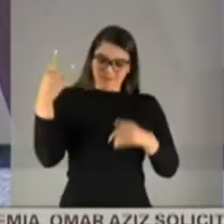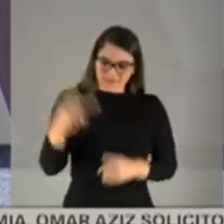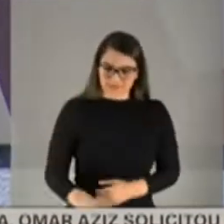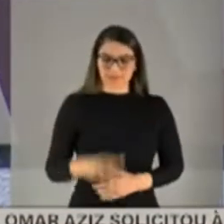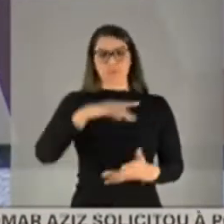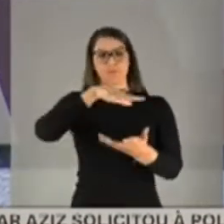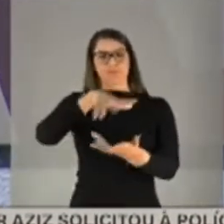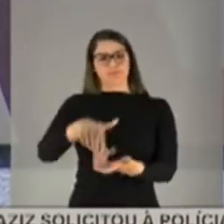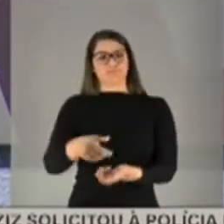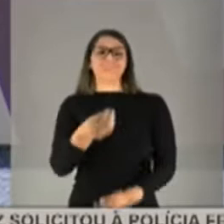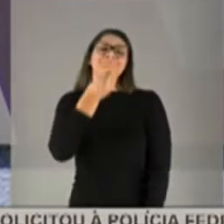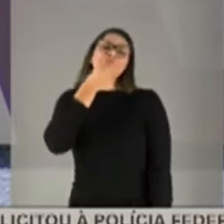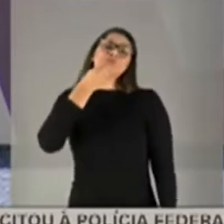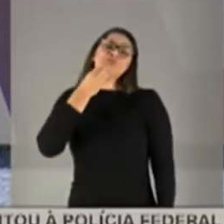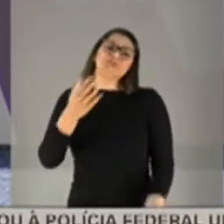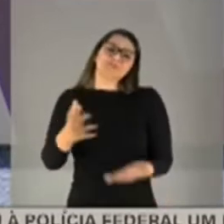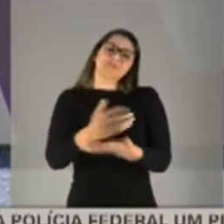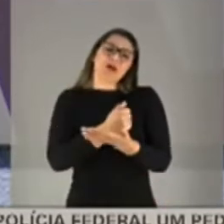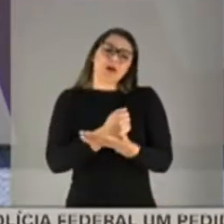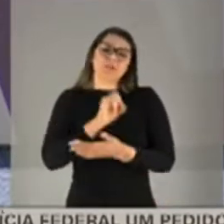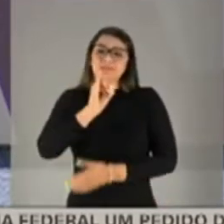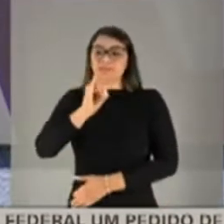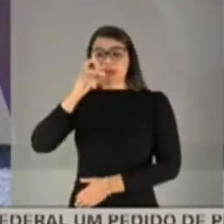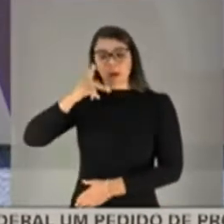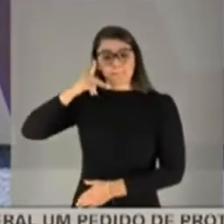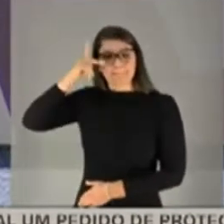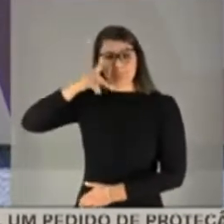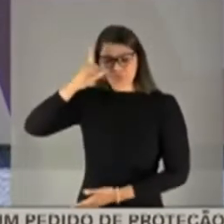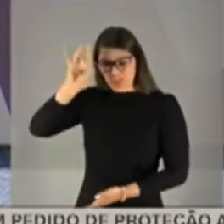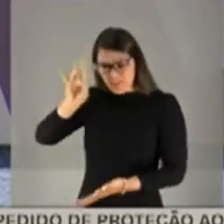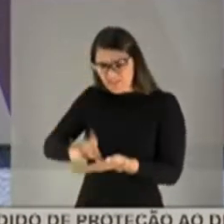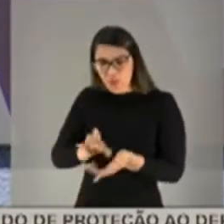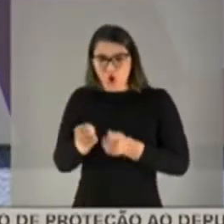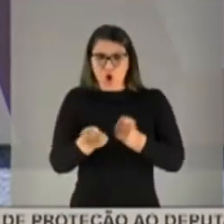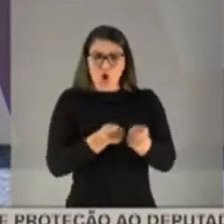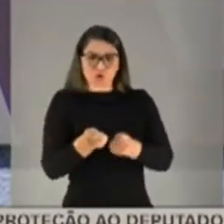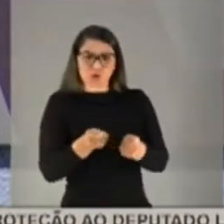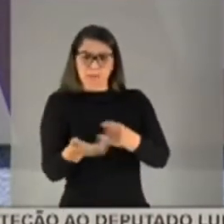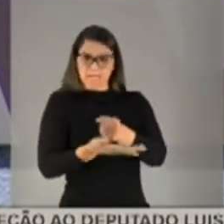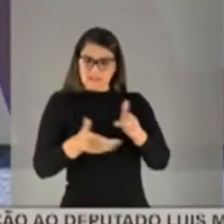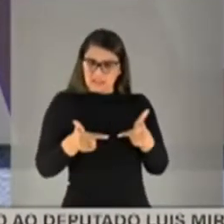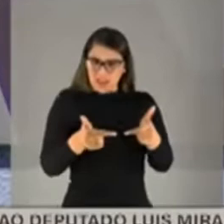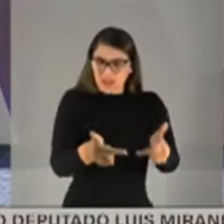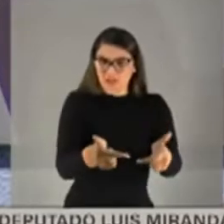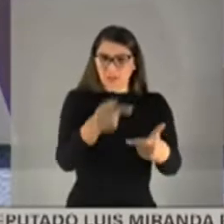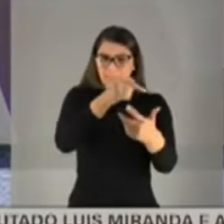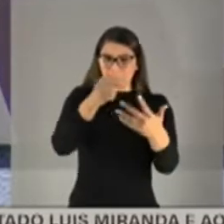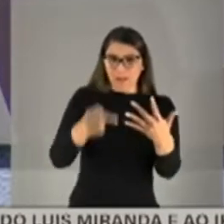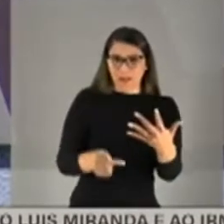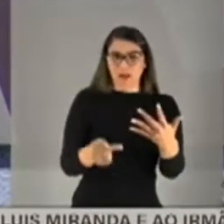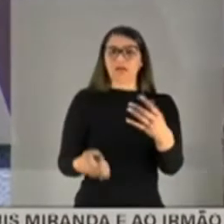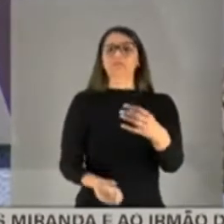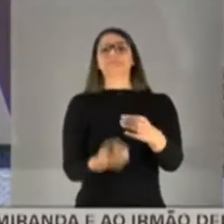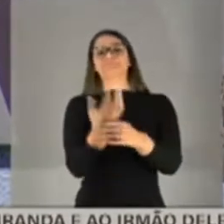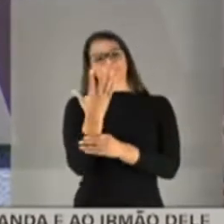gente poderia ter salvo pessoas, não é? Se uma política efetiva de controle baseada em ações não farmacológicas tivesse sido